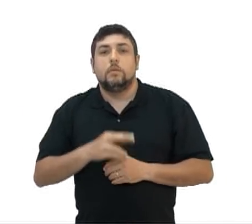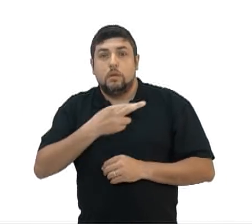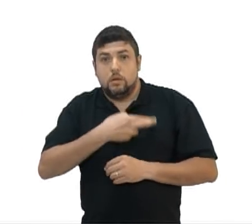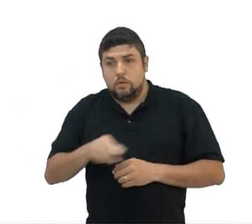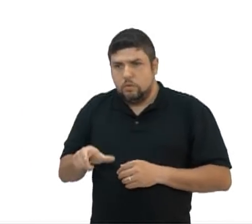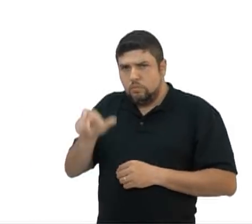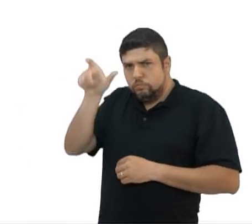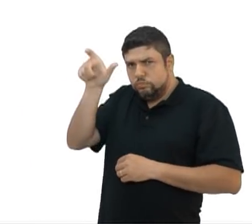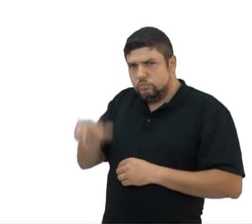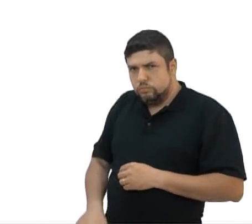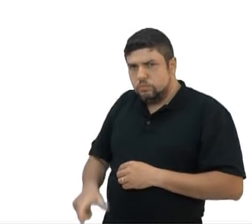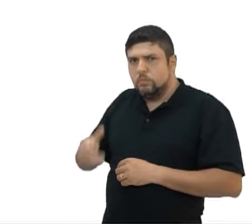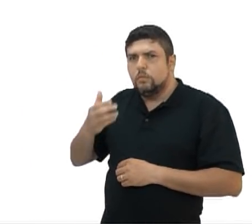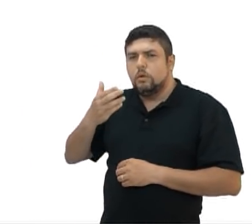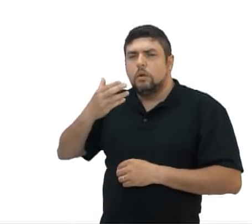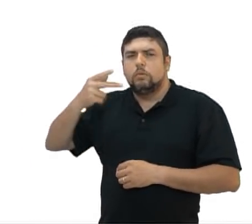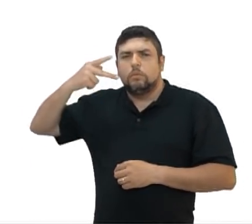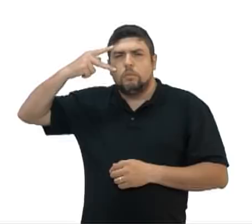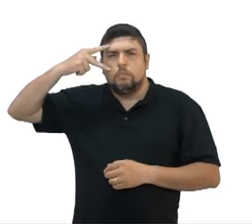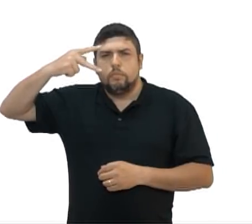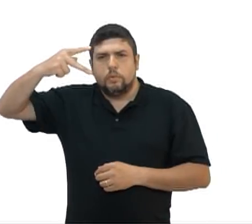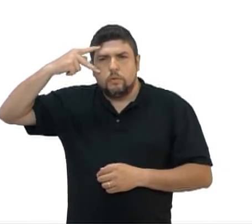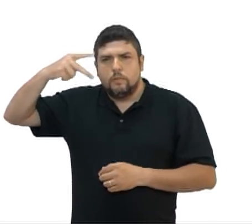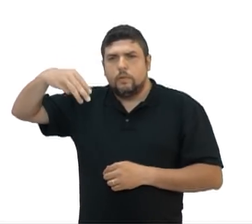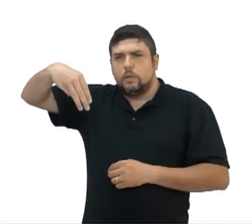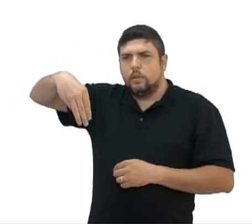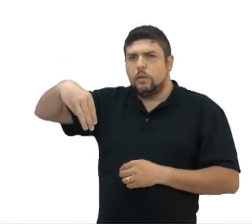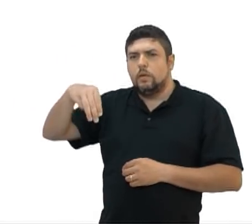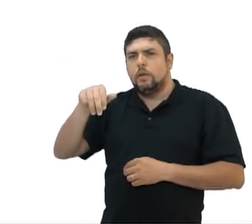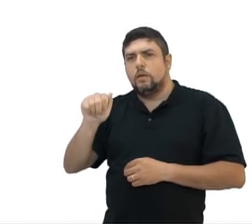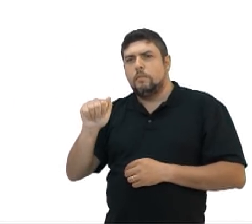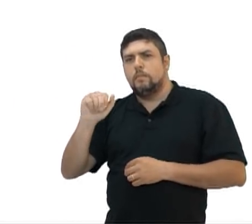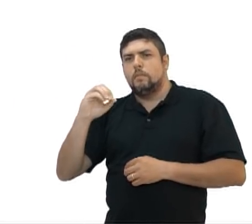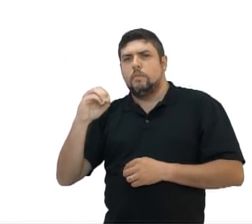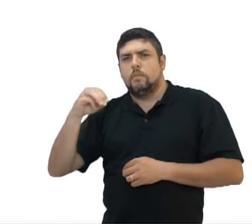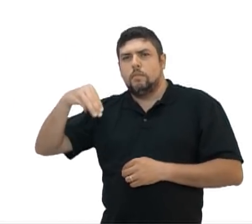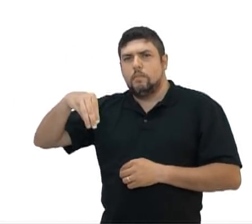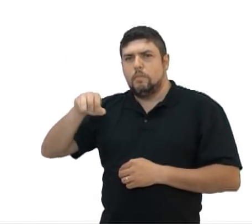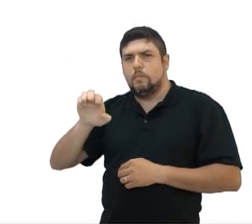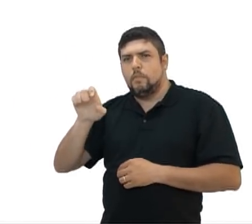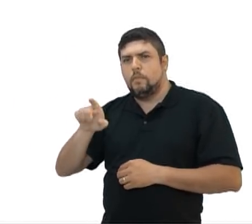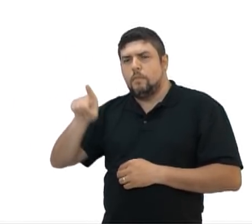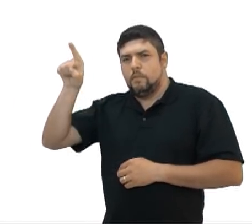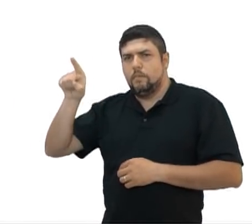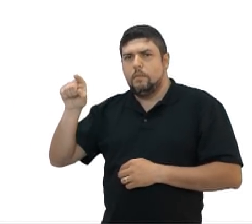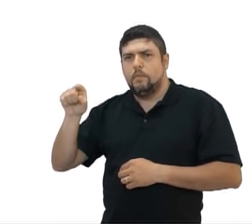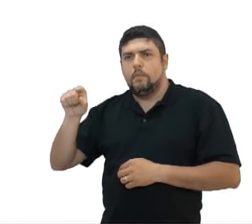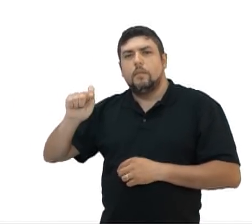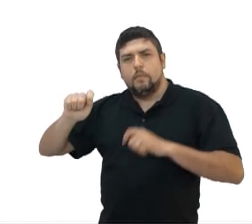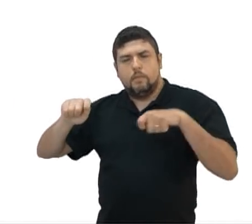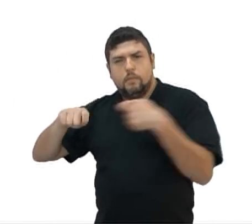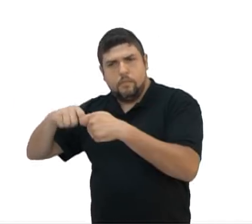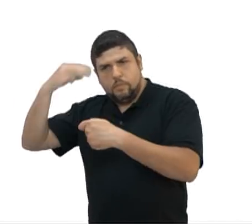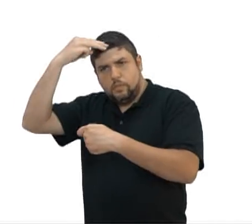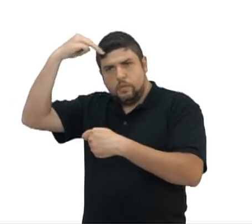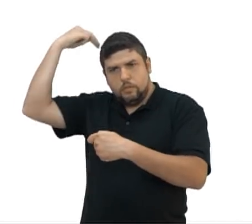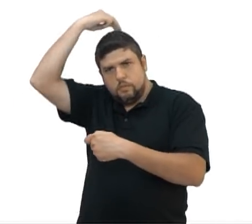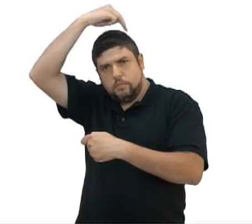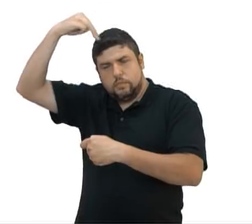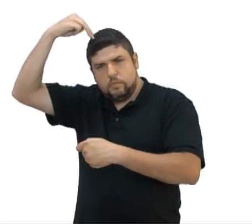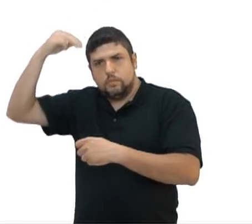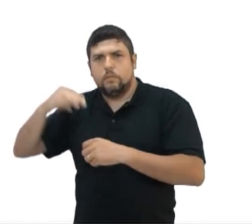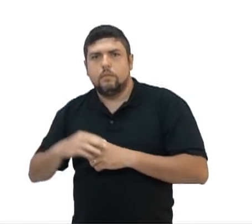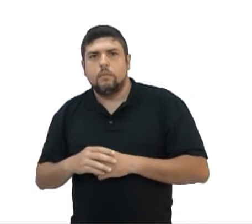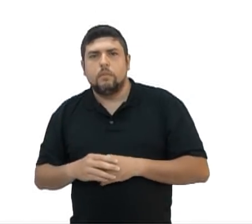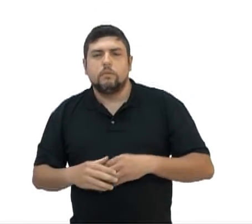profeta Muhammad, que muitos conhecem como Maomé, mas o correto é Muhammad. Embora nem todos os islâmicos sejam